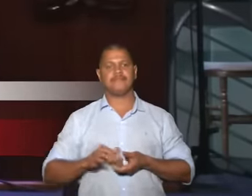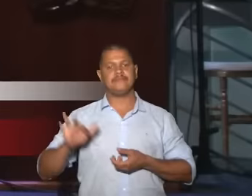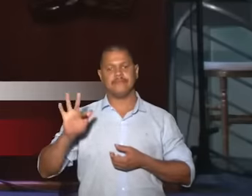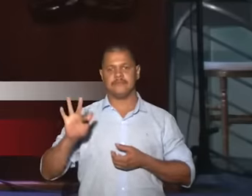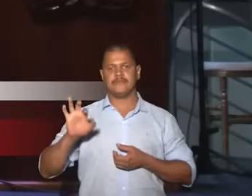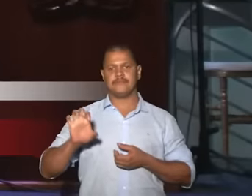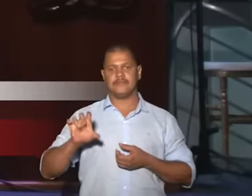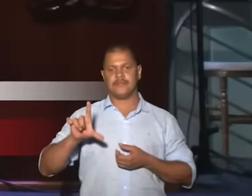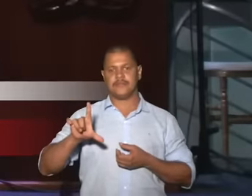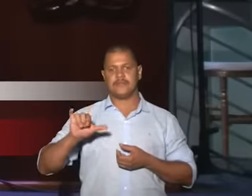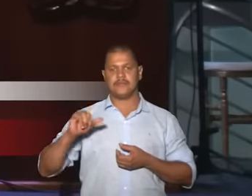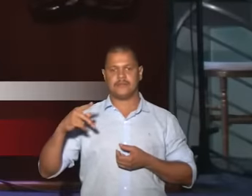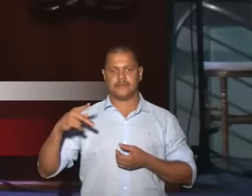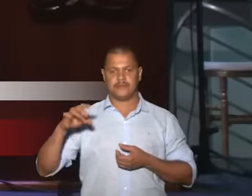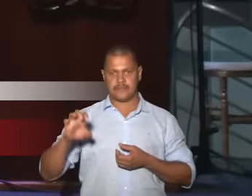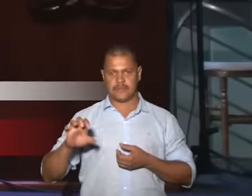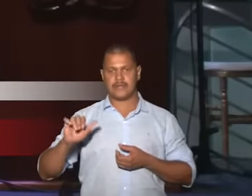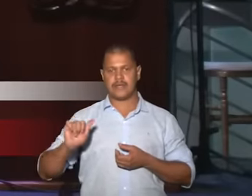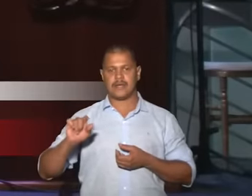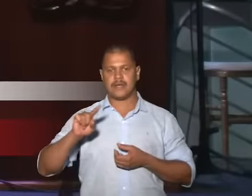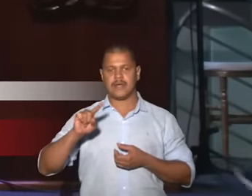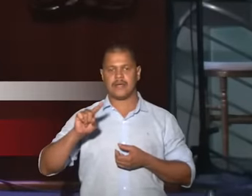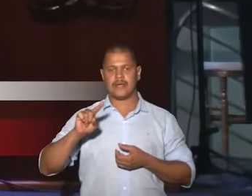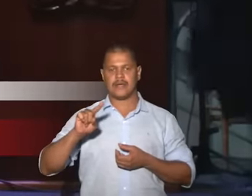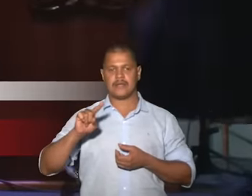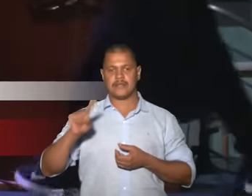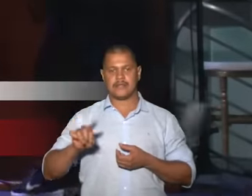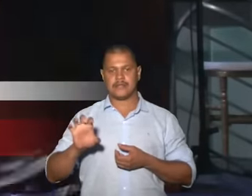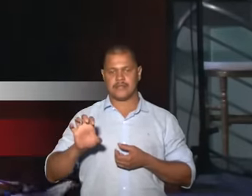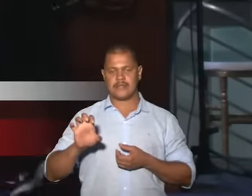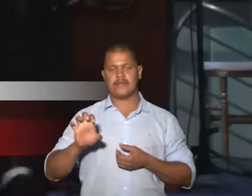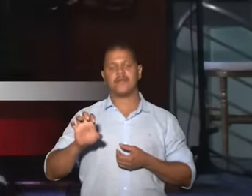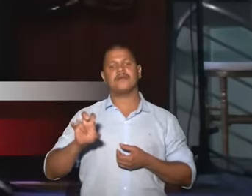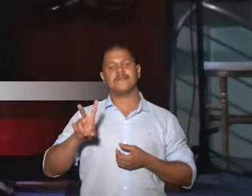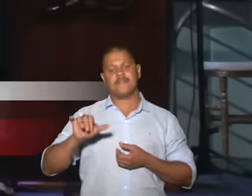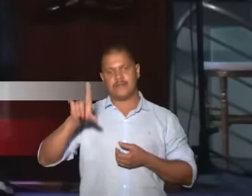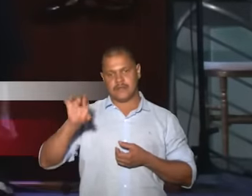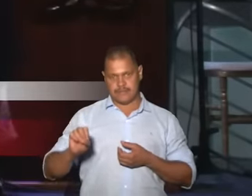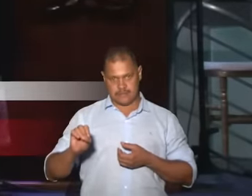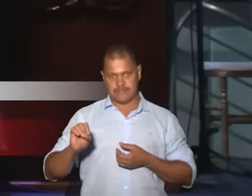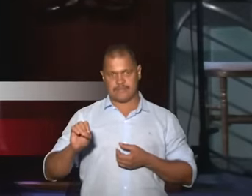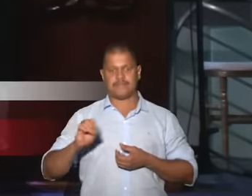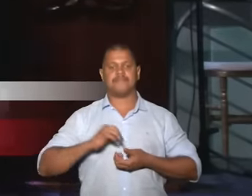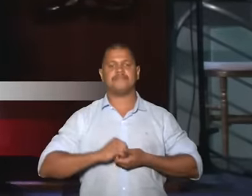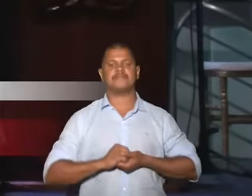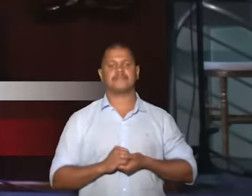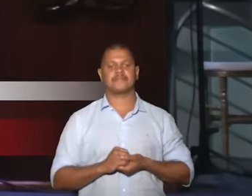Felipe de Azevedo Filadelfo Pedroso.